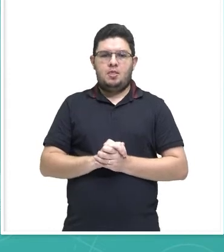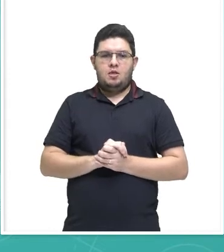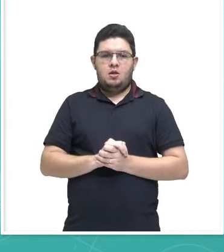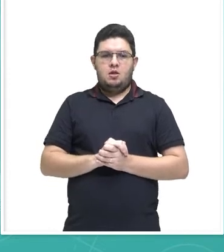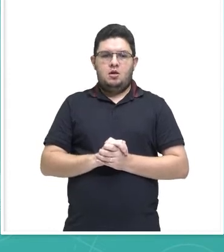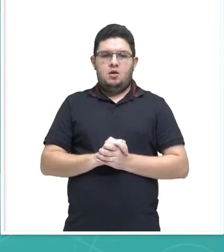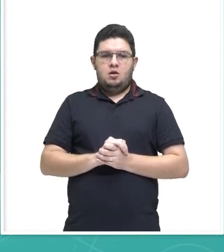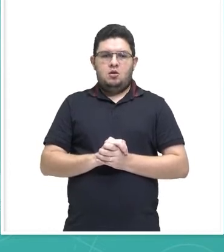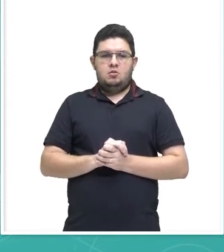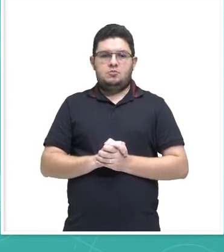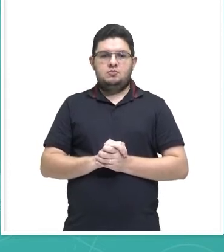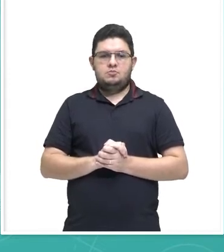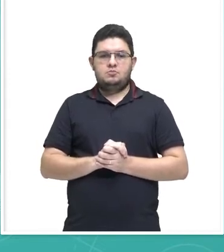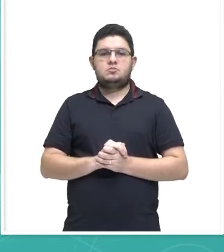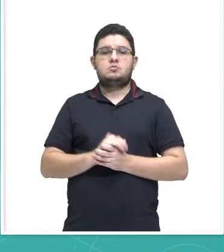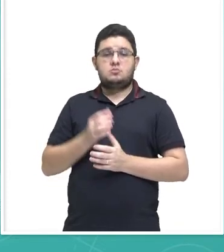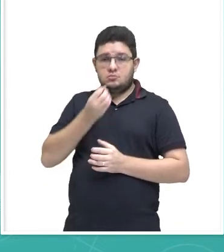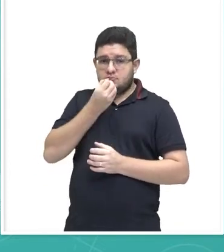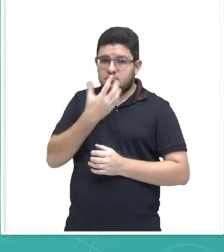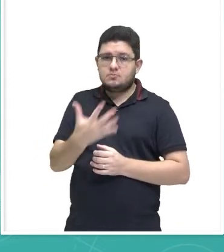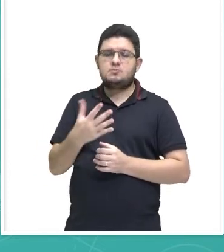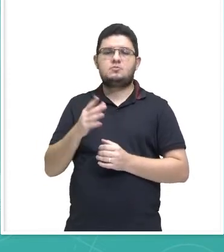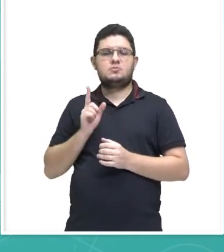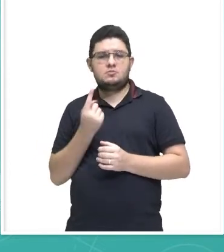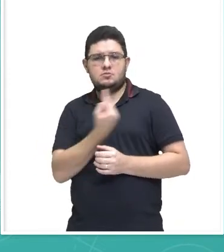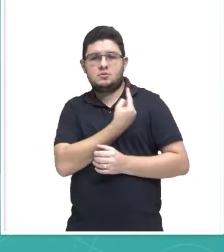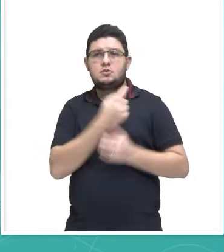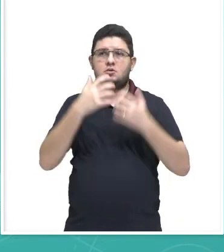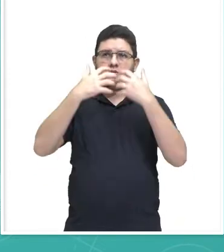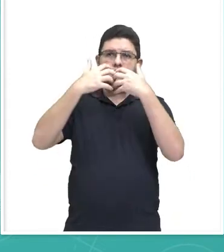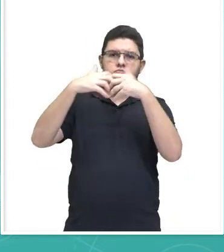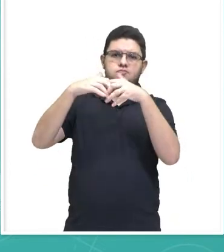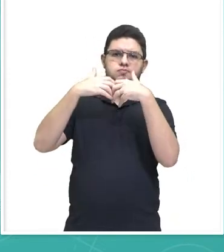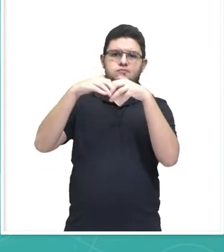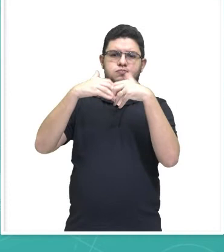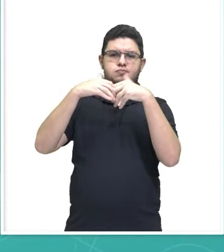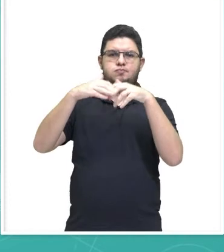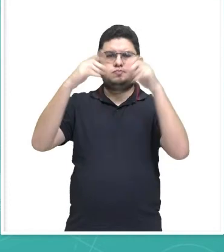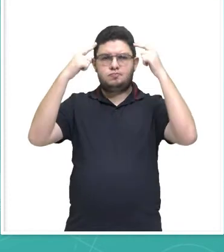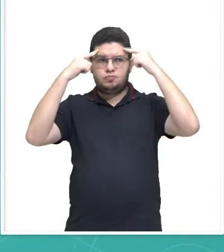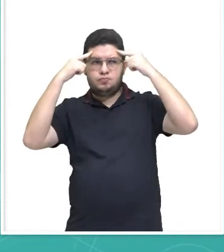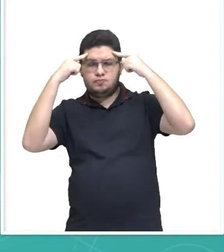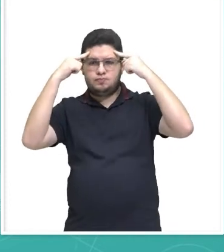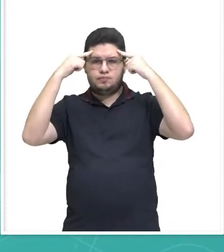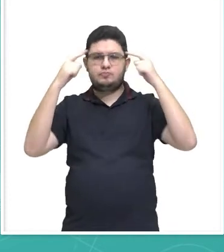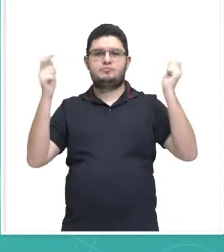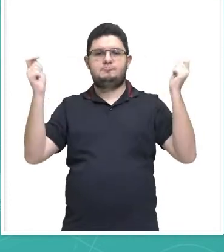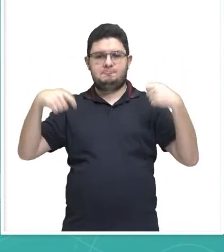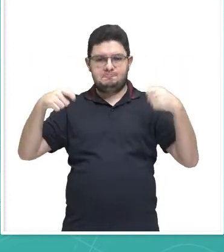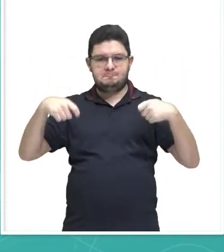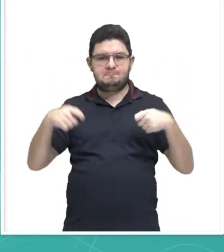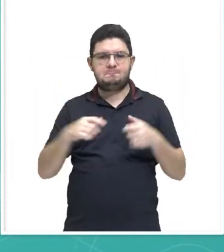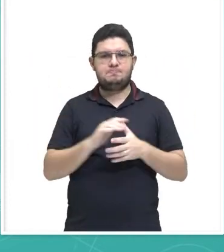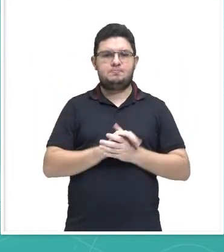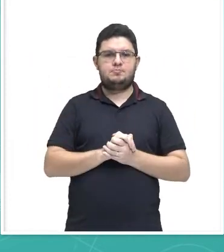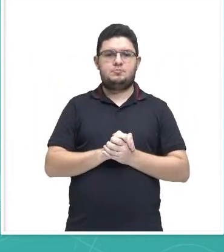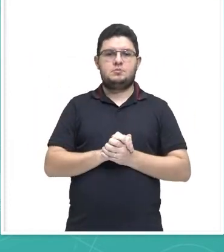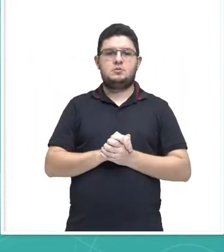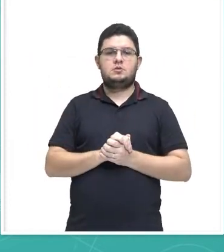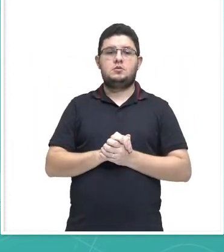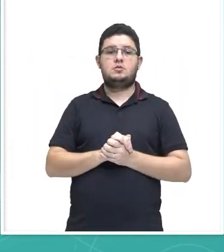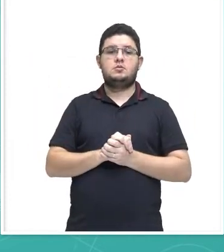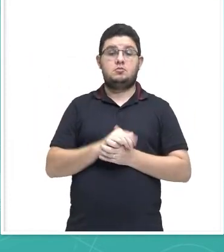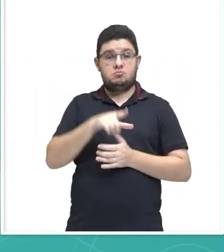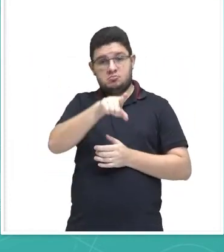Isso aqui é muito bom para a gente ficar treinando o nosso cérebro, viu? Ó, desgostos. E assim por diante, você vai tentar